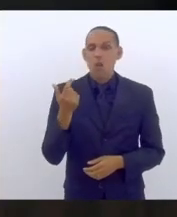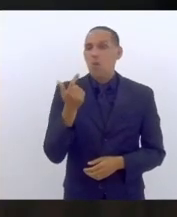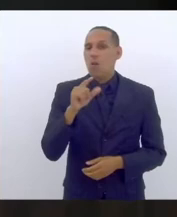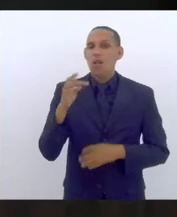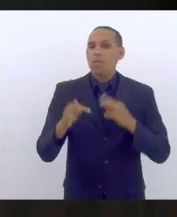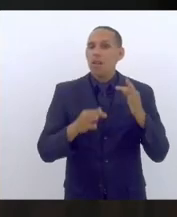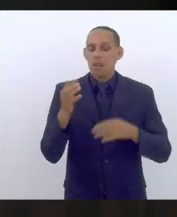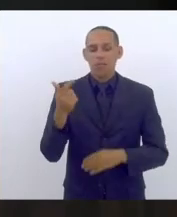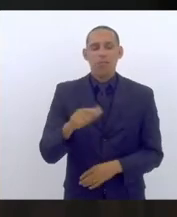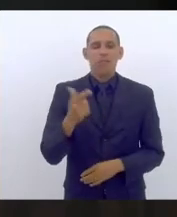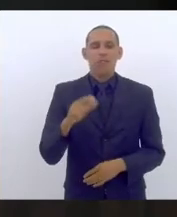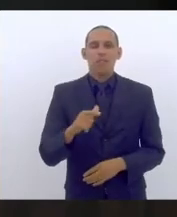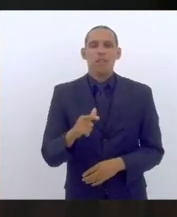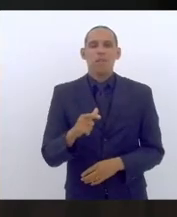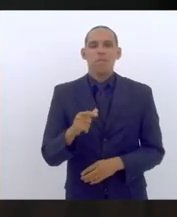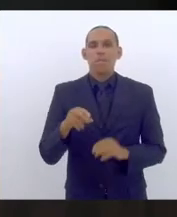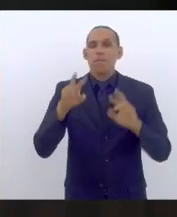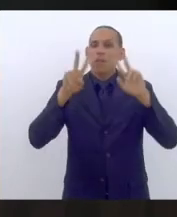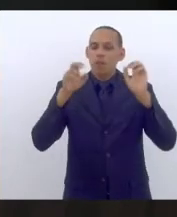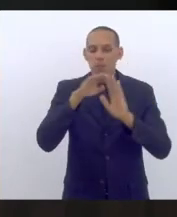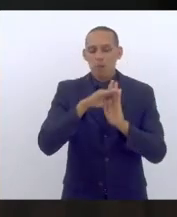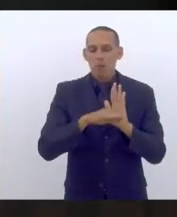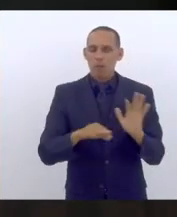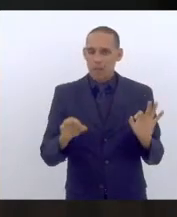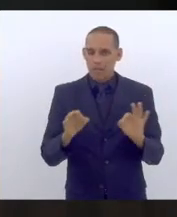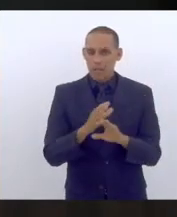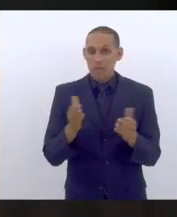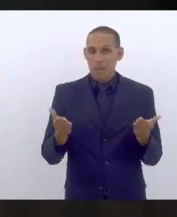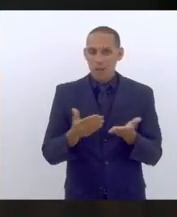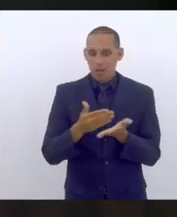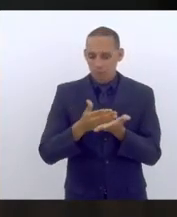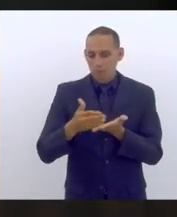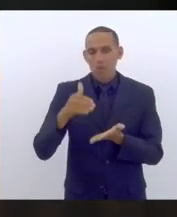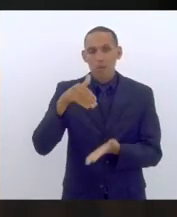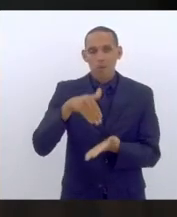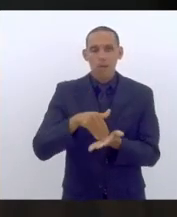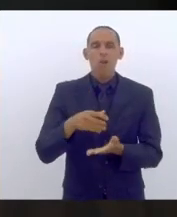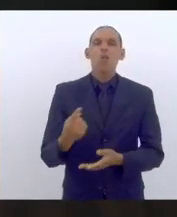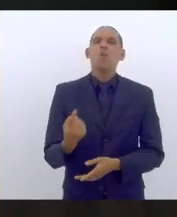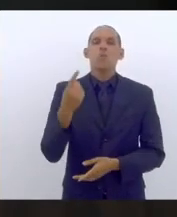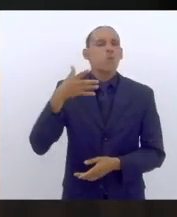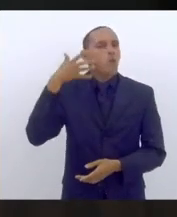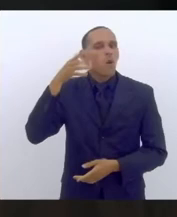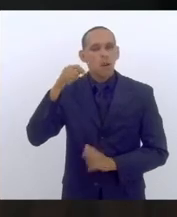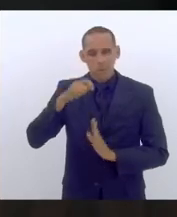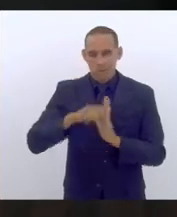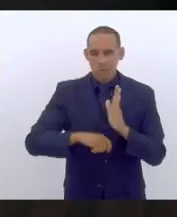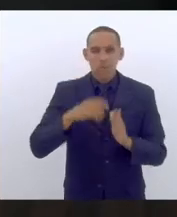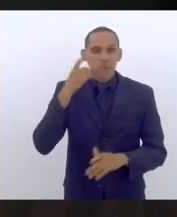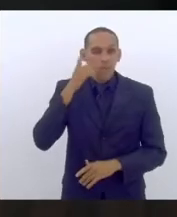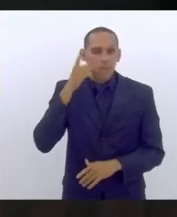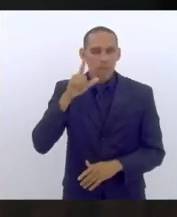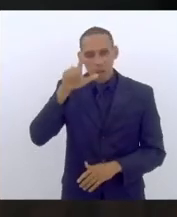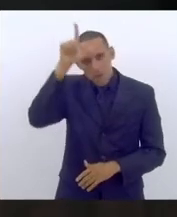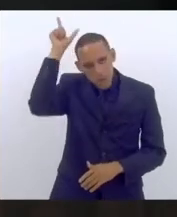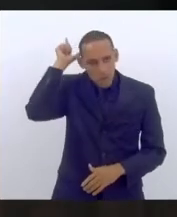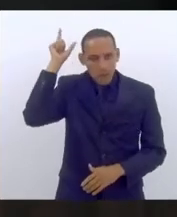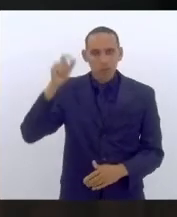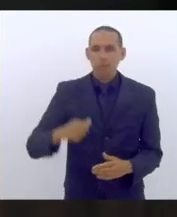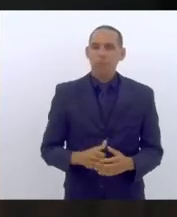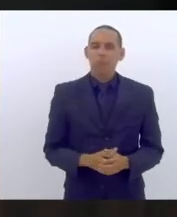venda tratar encerra-se ordem do dia inicia-se expediente final primeiro e único agradam escrito é o nome Deputado Luiz